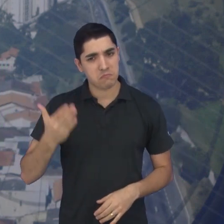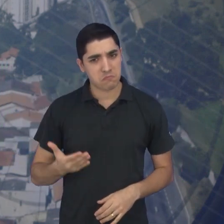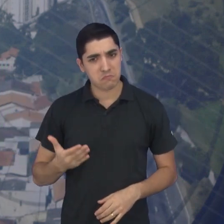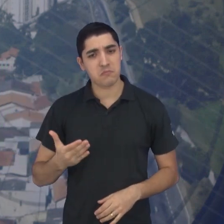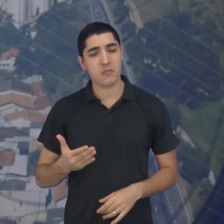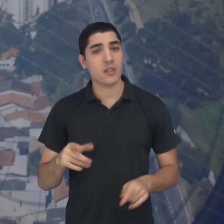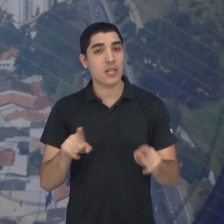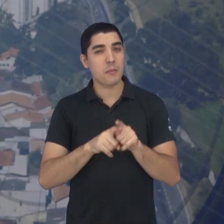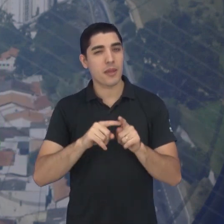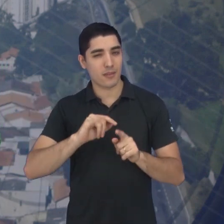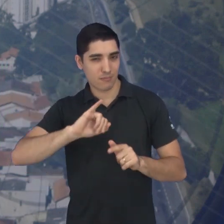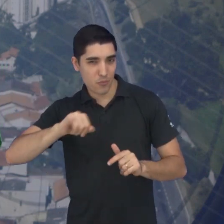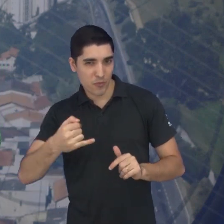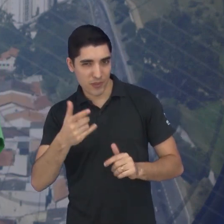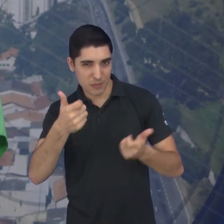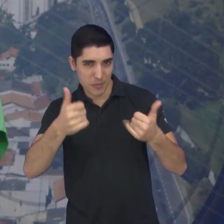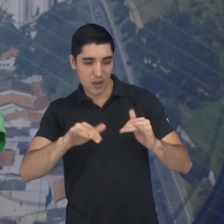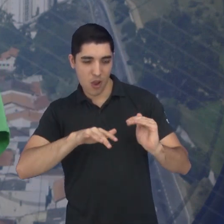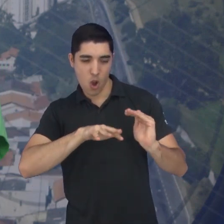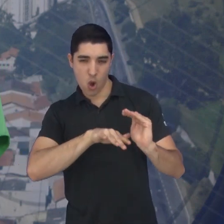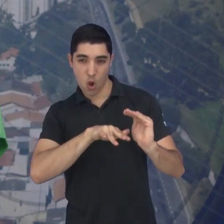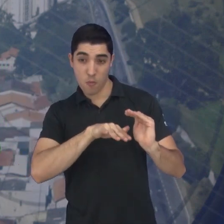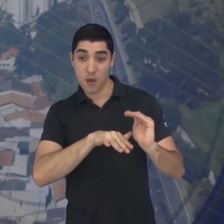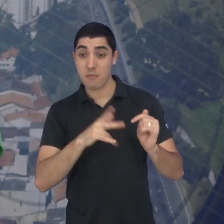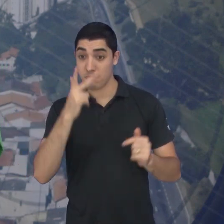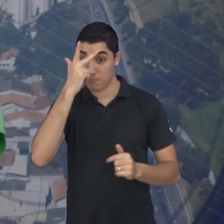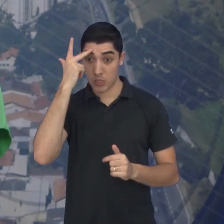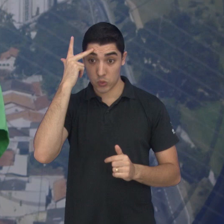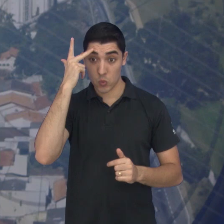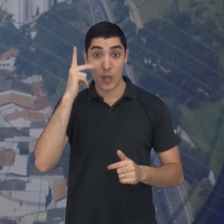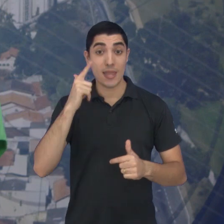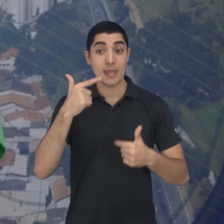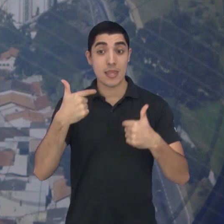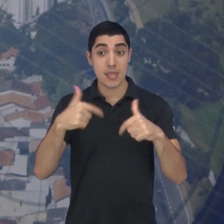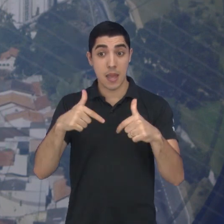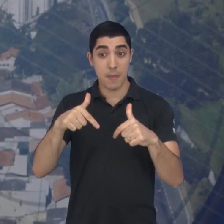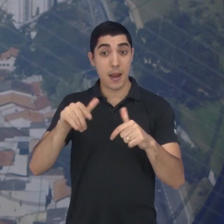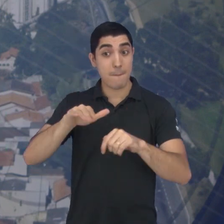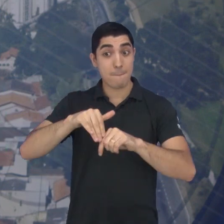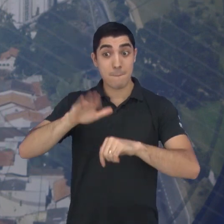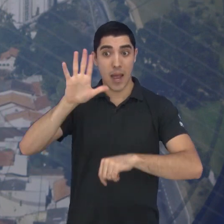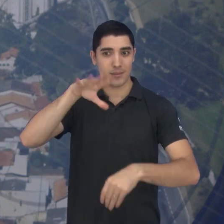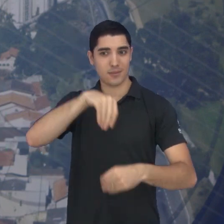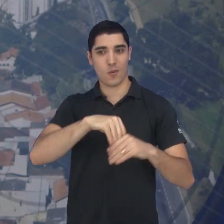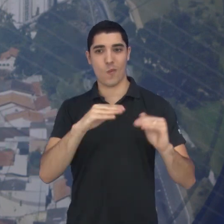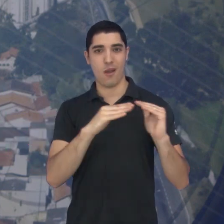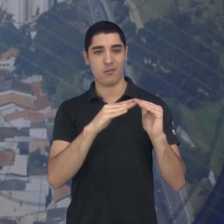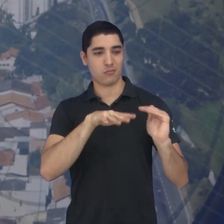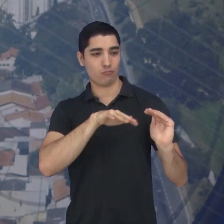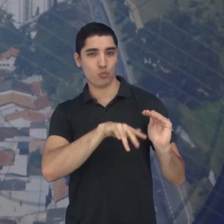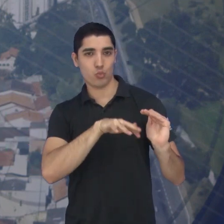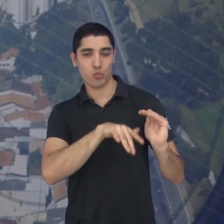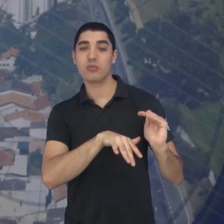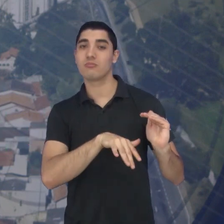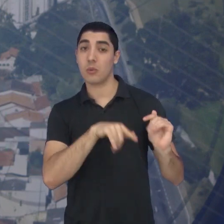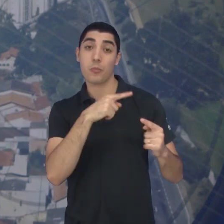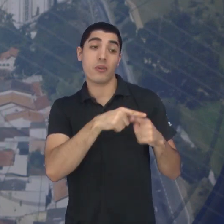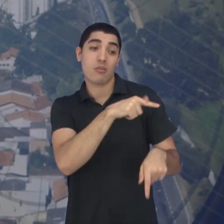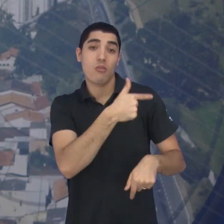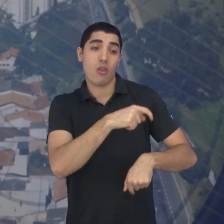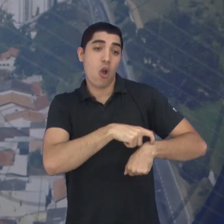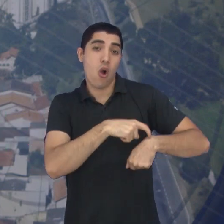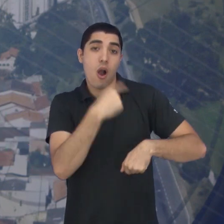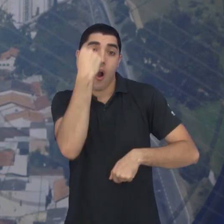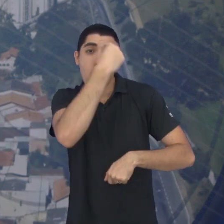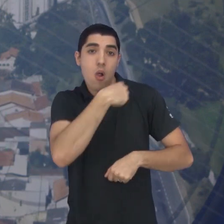falar do home office, inclusive tem gente que trabalha até mais, né? Que aí não tem hora. É bem interessante olhar sob esse ponto de